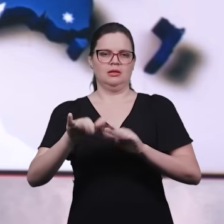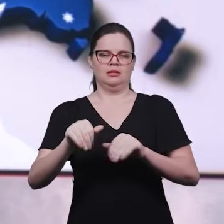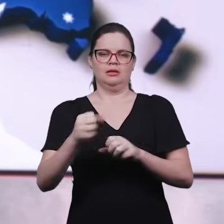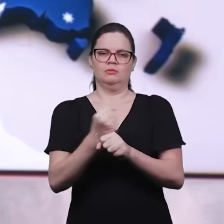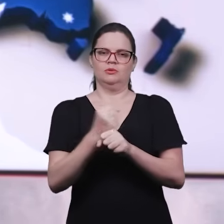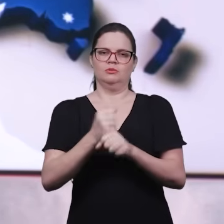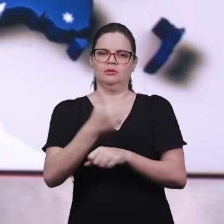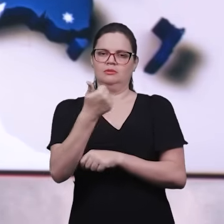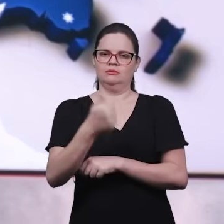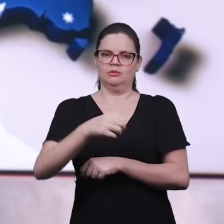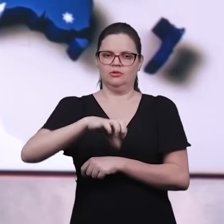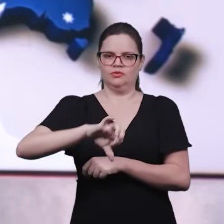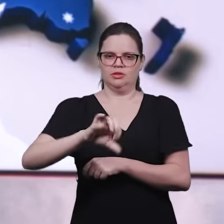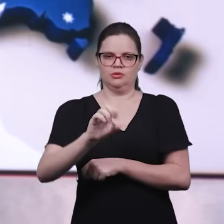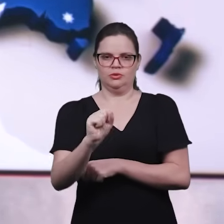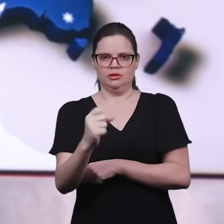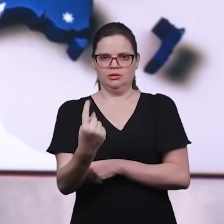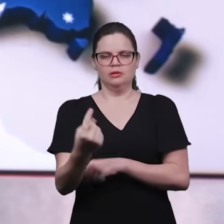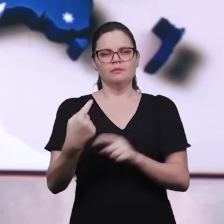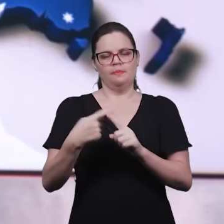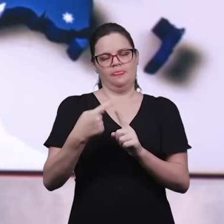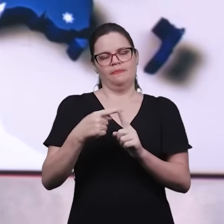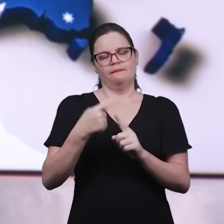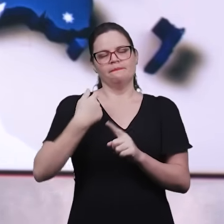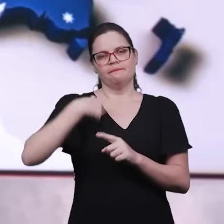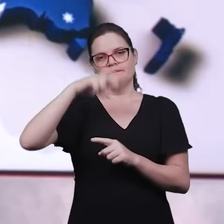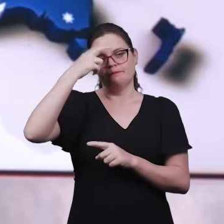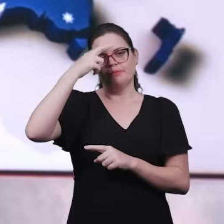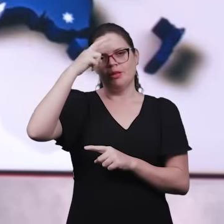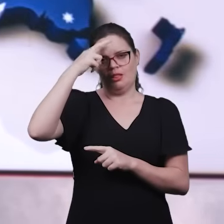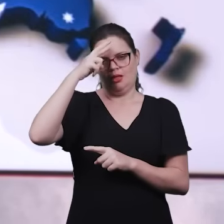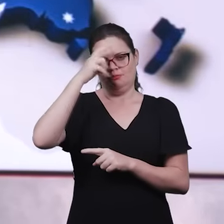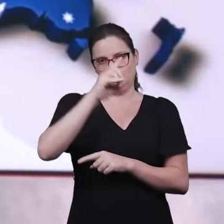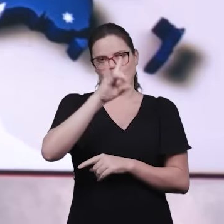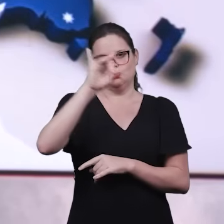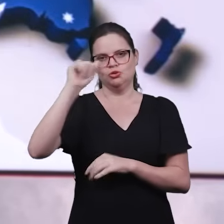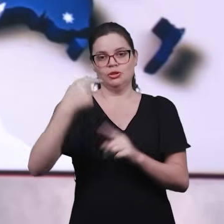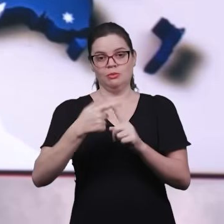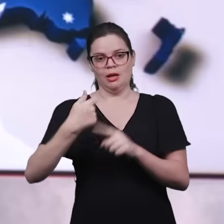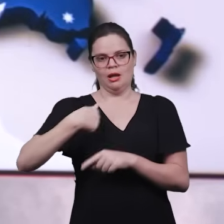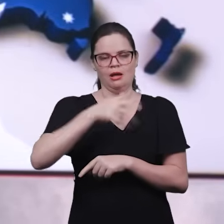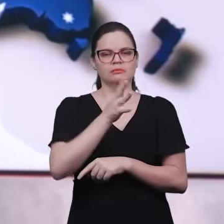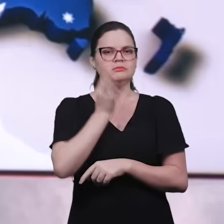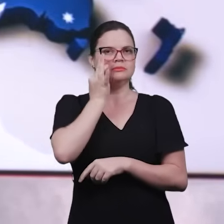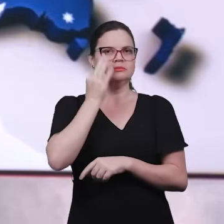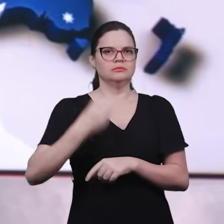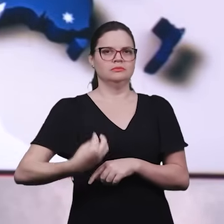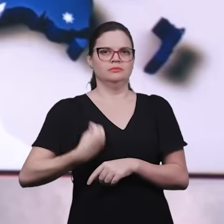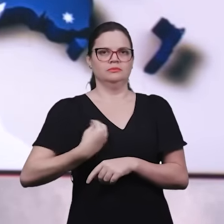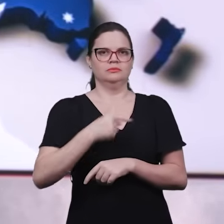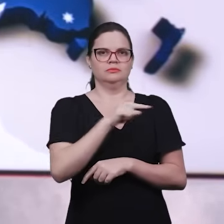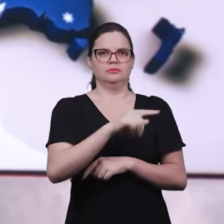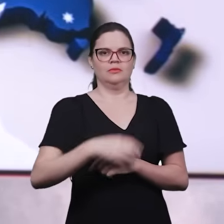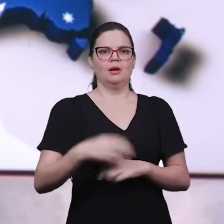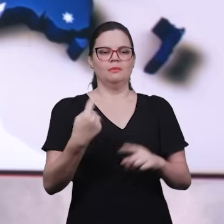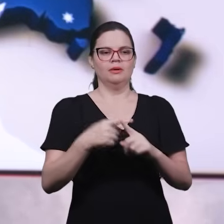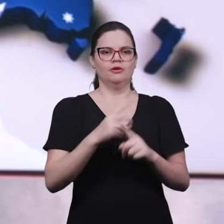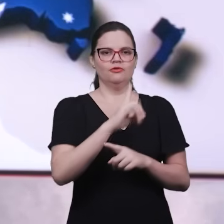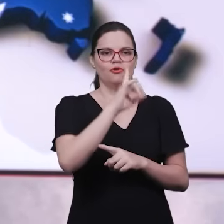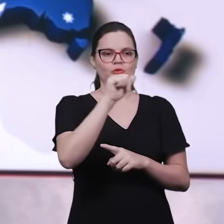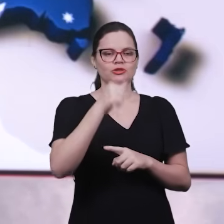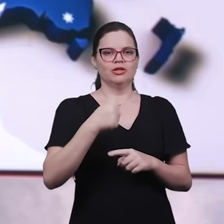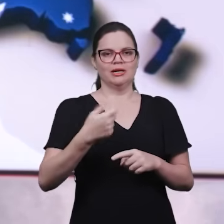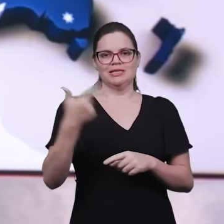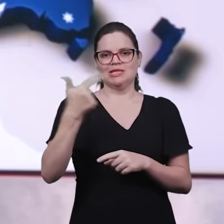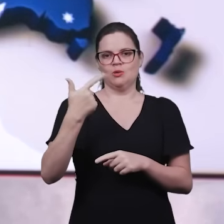de 1981. Eu me lembro da data porque eu estava nesse seminário e foi a data que a minha